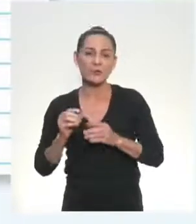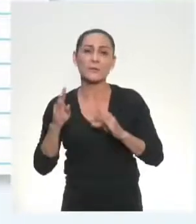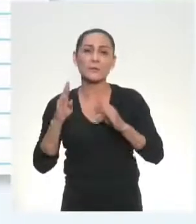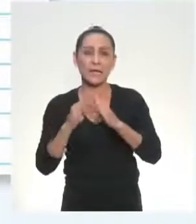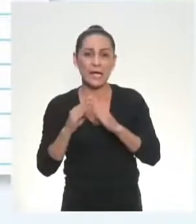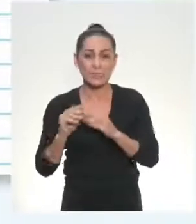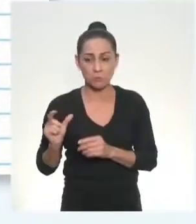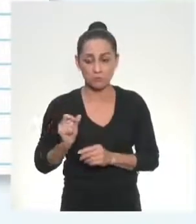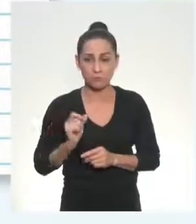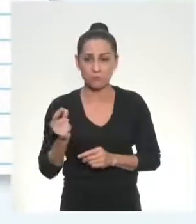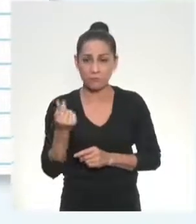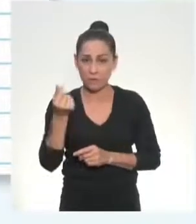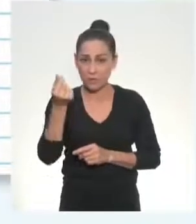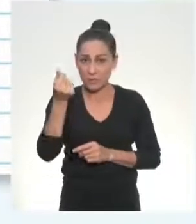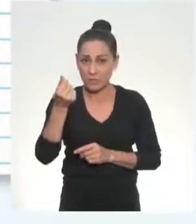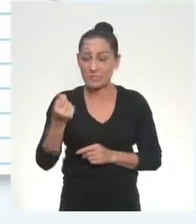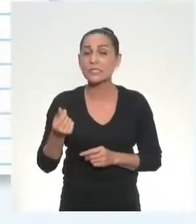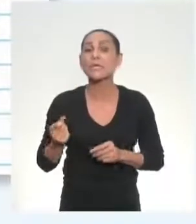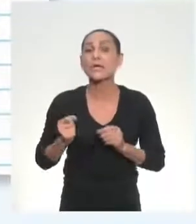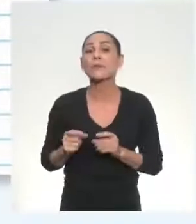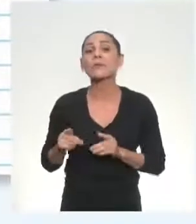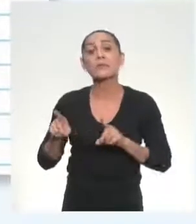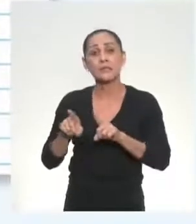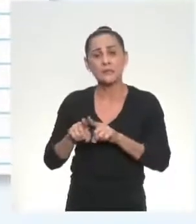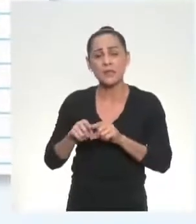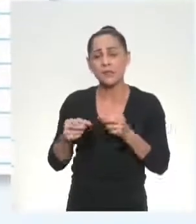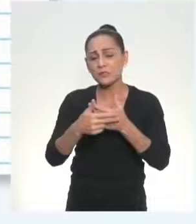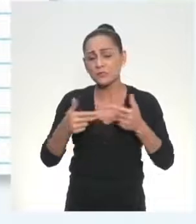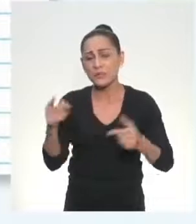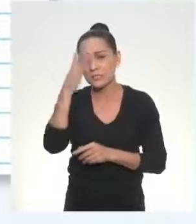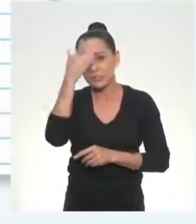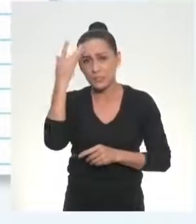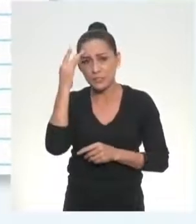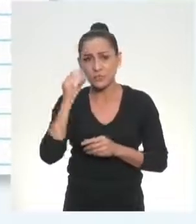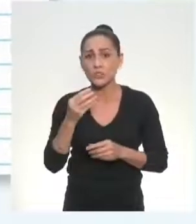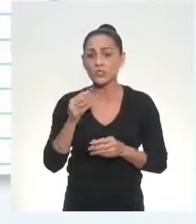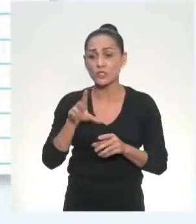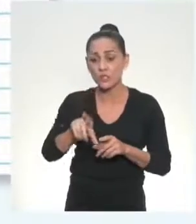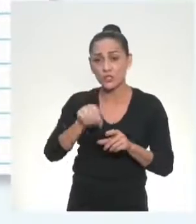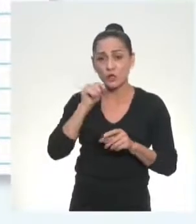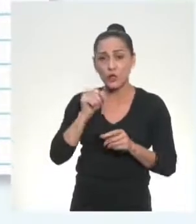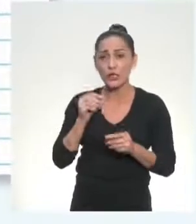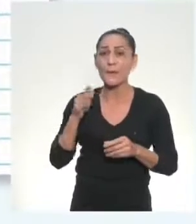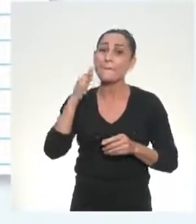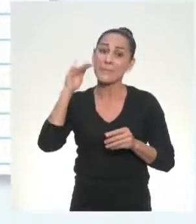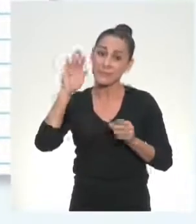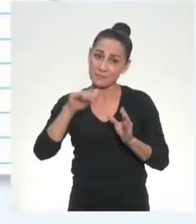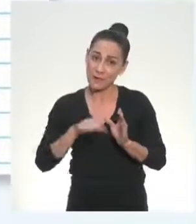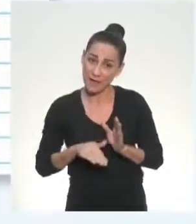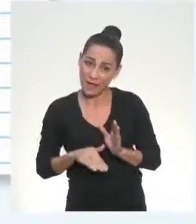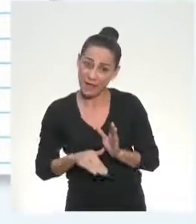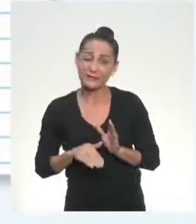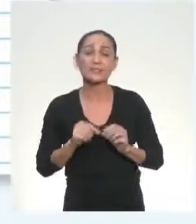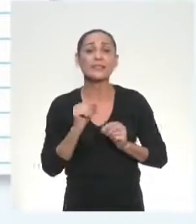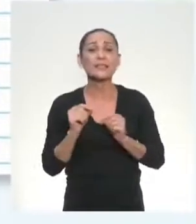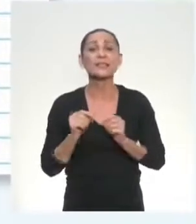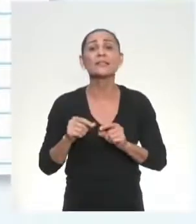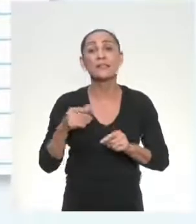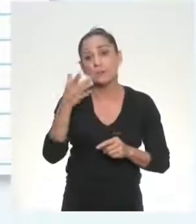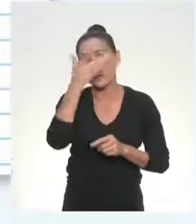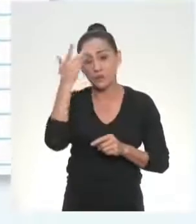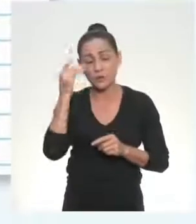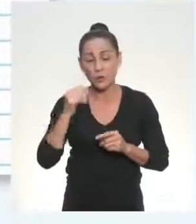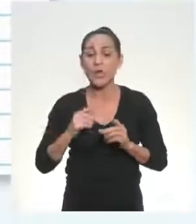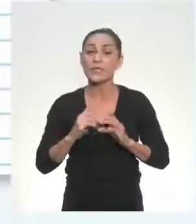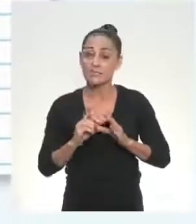muito e o caos típico da cidade grande faz com que diversas pessoas optem por alternativas mais baratas e calmas. As pessoas então